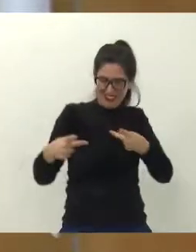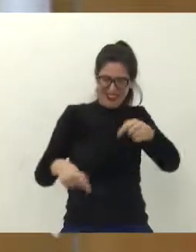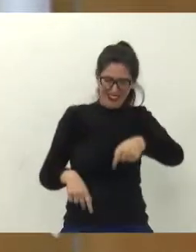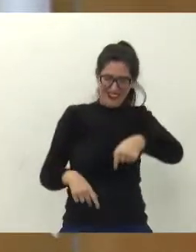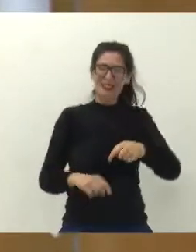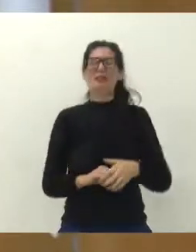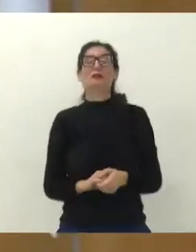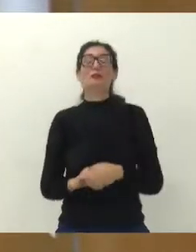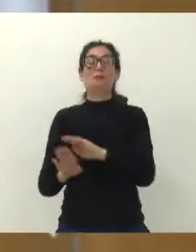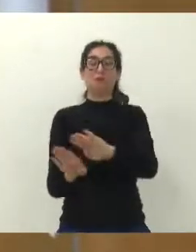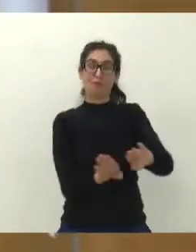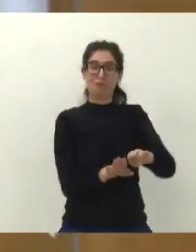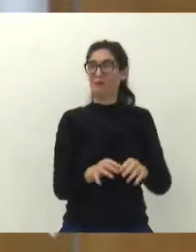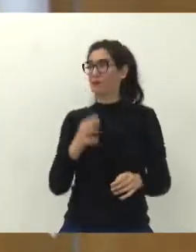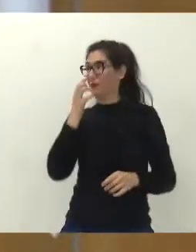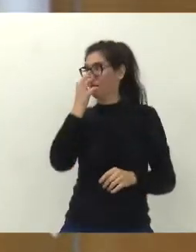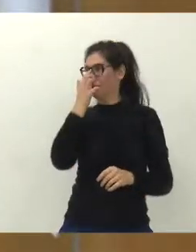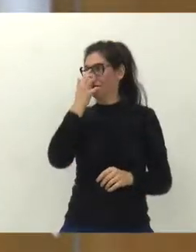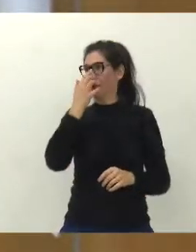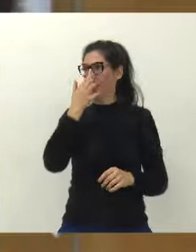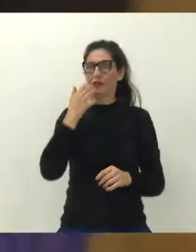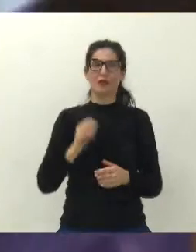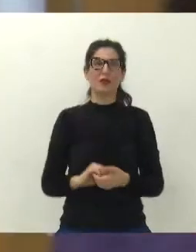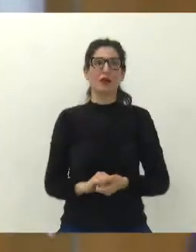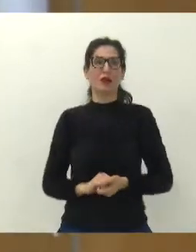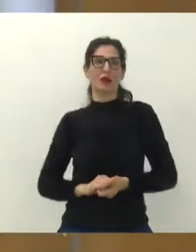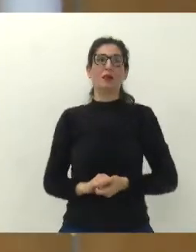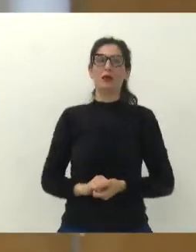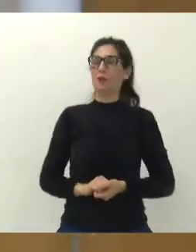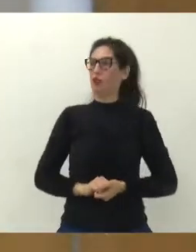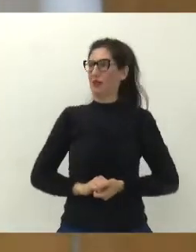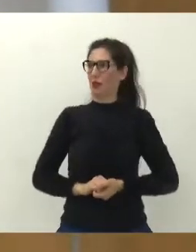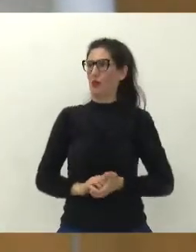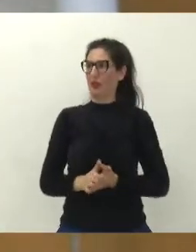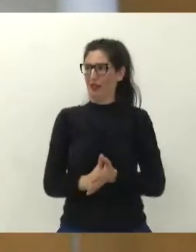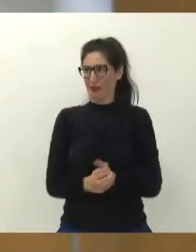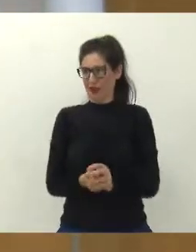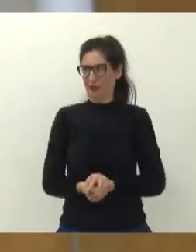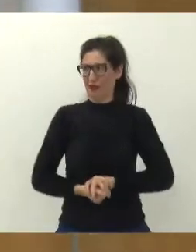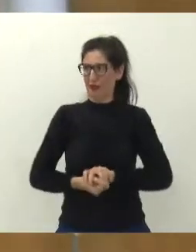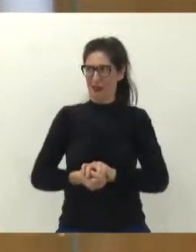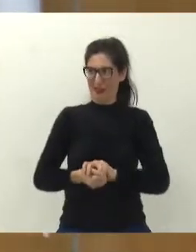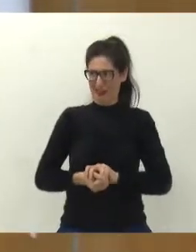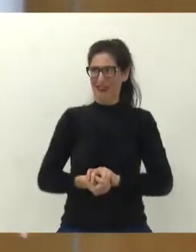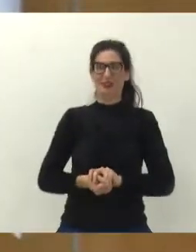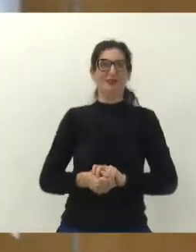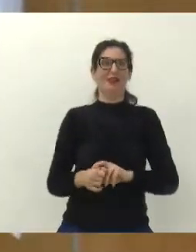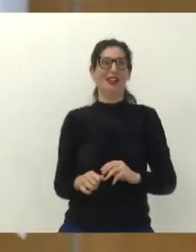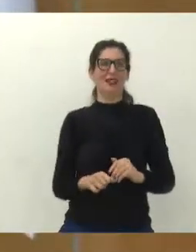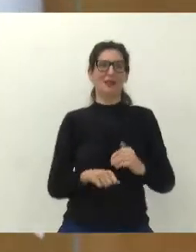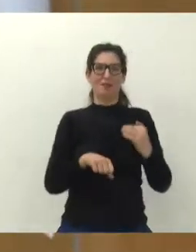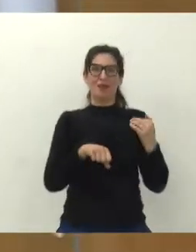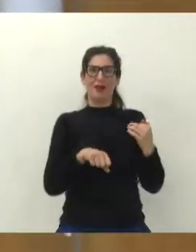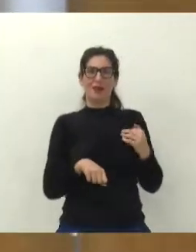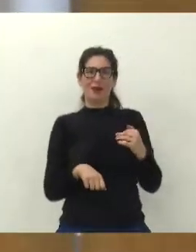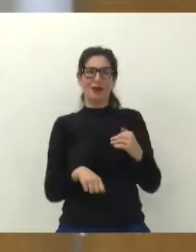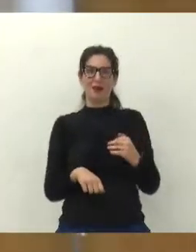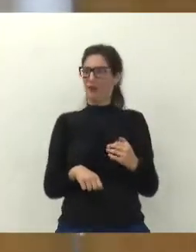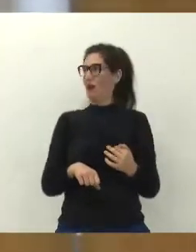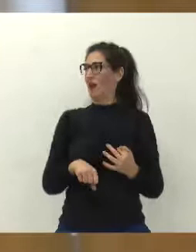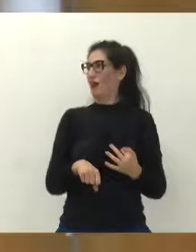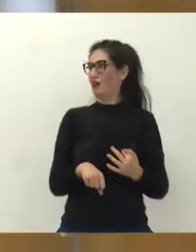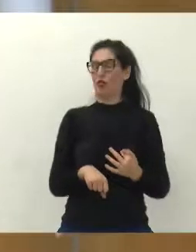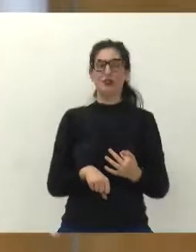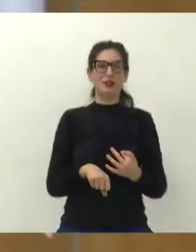a gente está voltando basicamente aí de um recesso. A gente já estamos na terceira